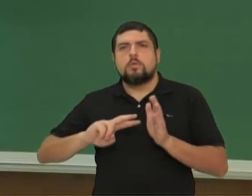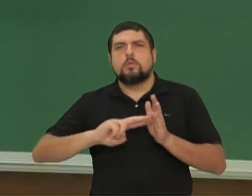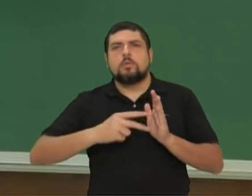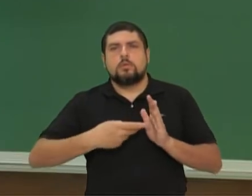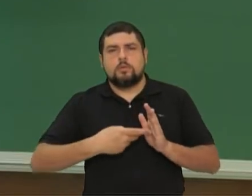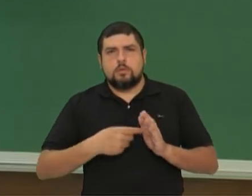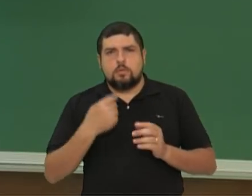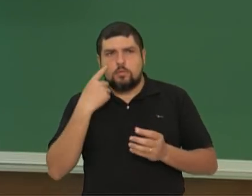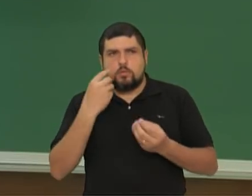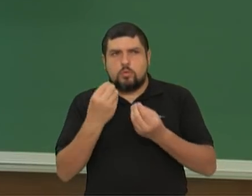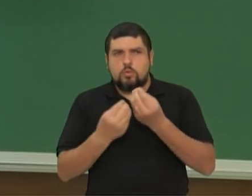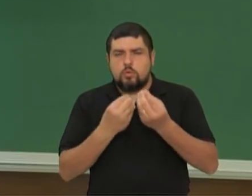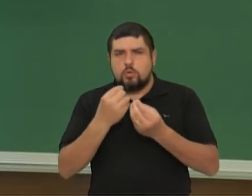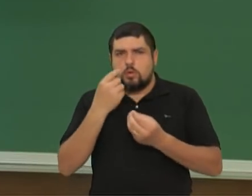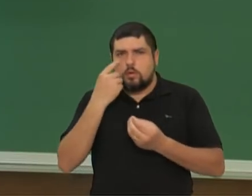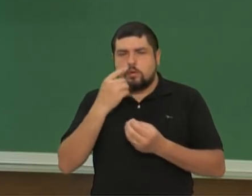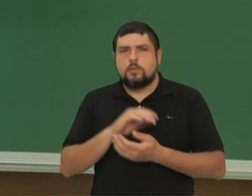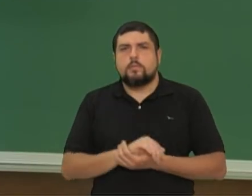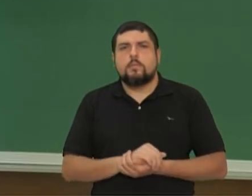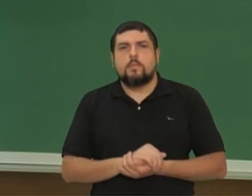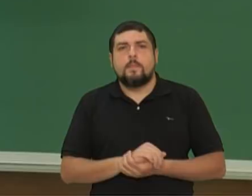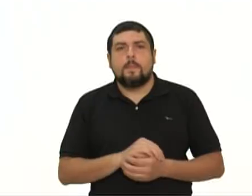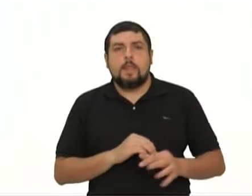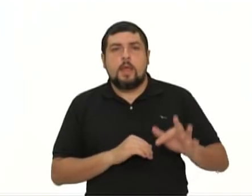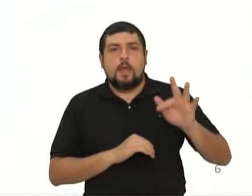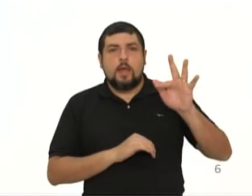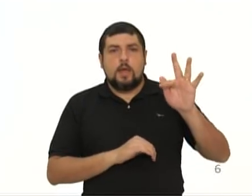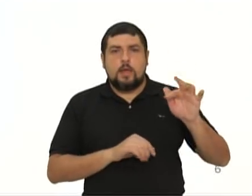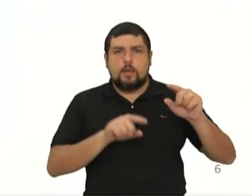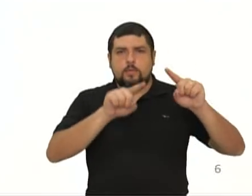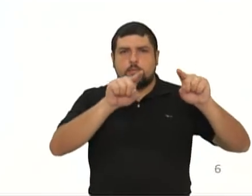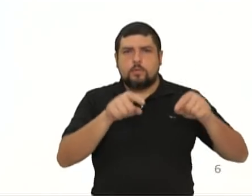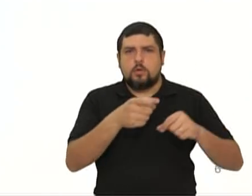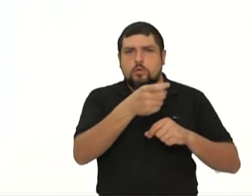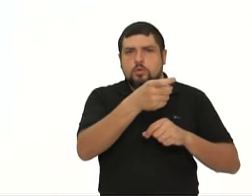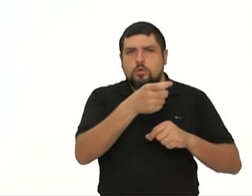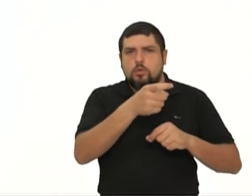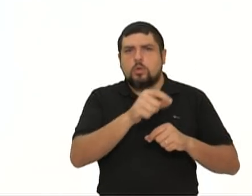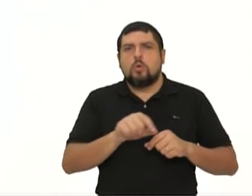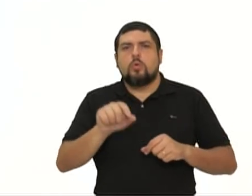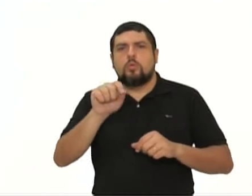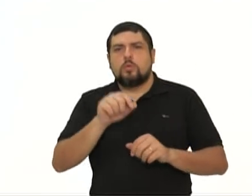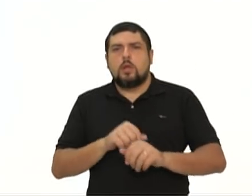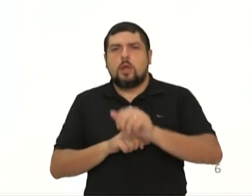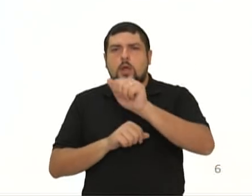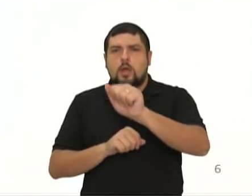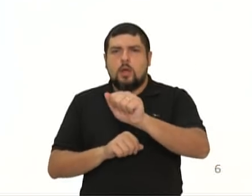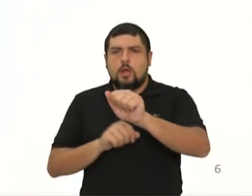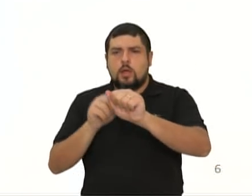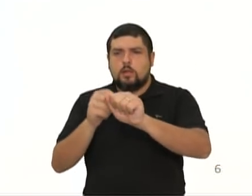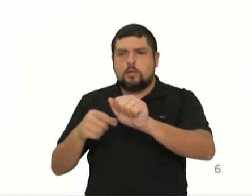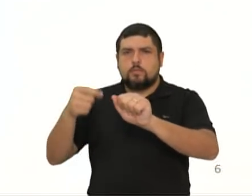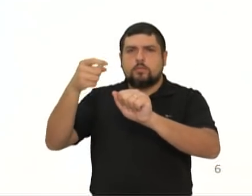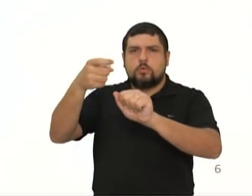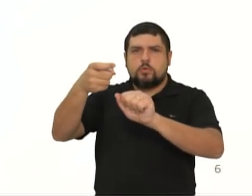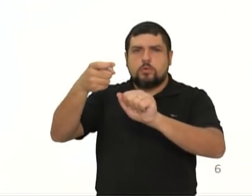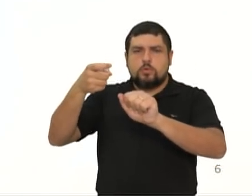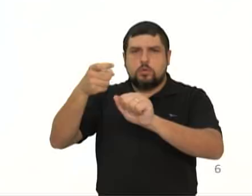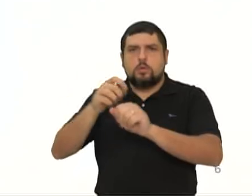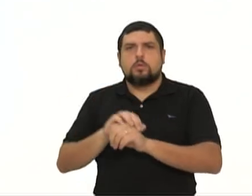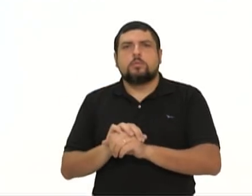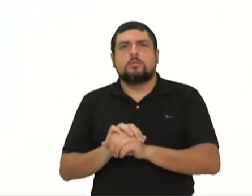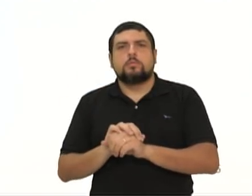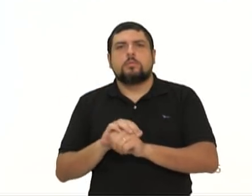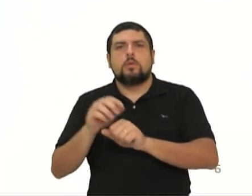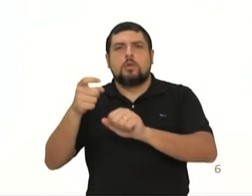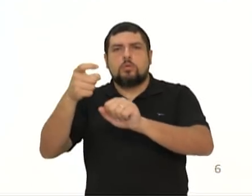assim, escrita dessa forma, olha a lei de formação. F de x igual a A elevado a x. A nossa variável está